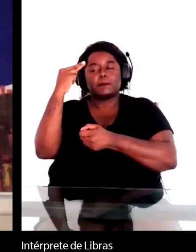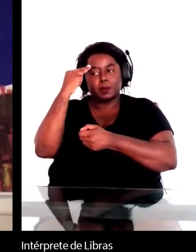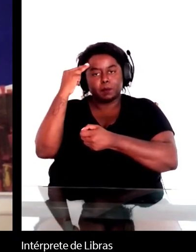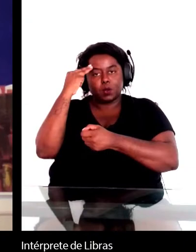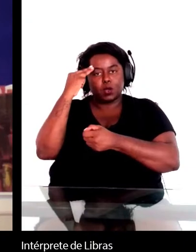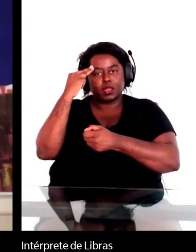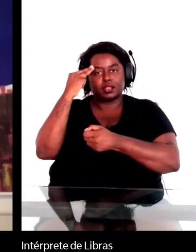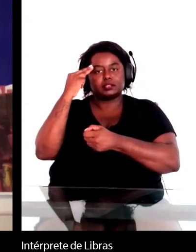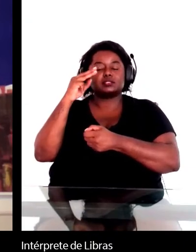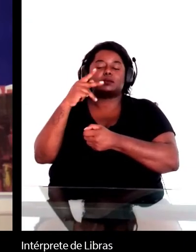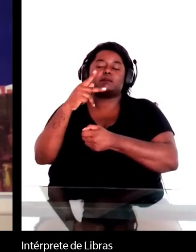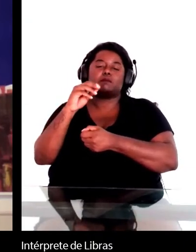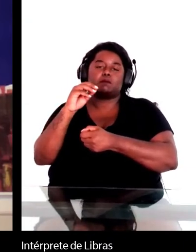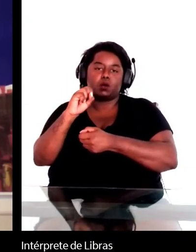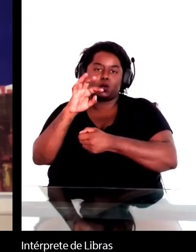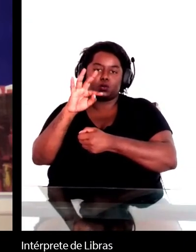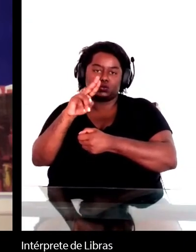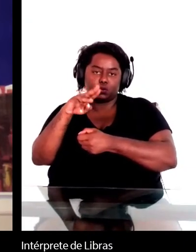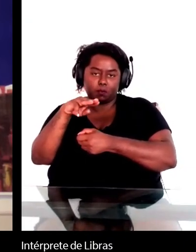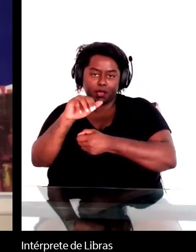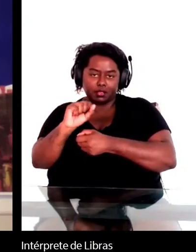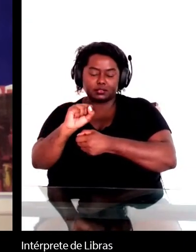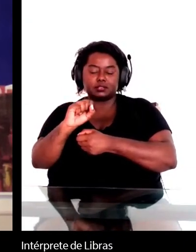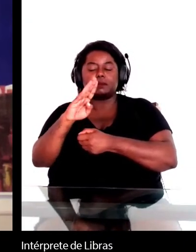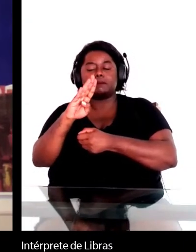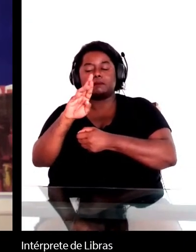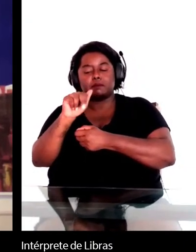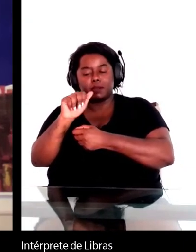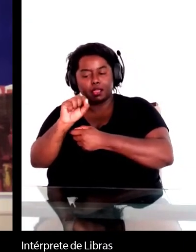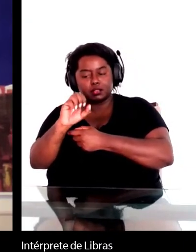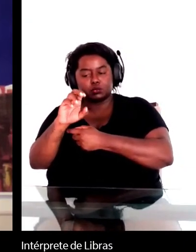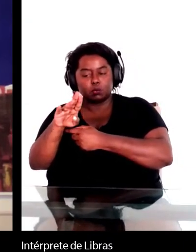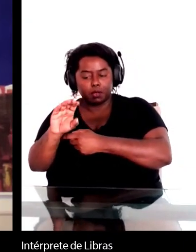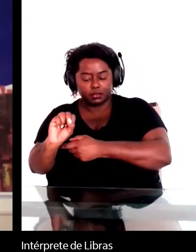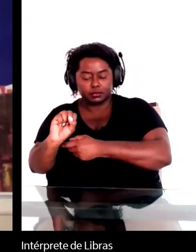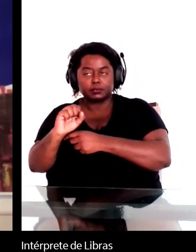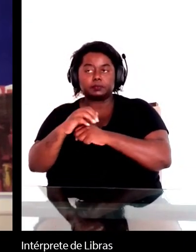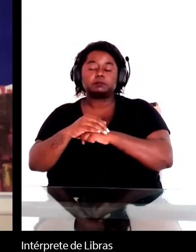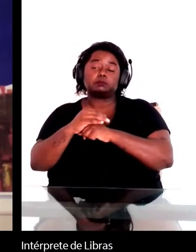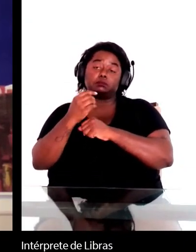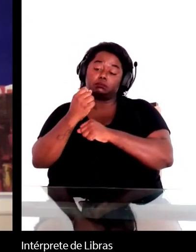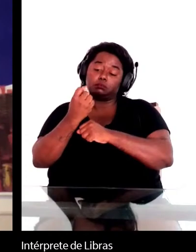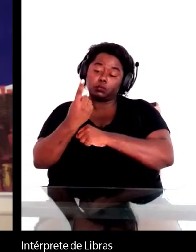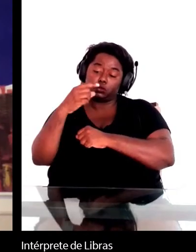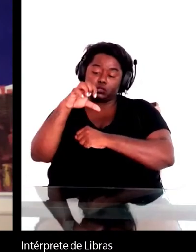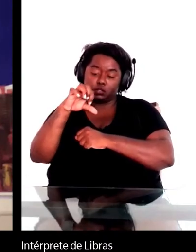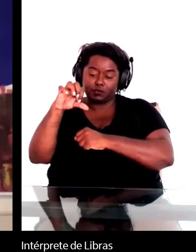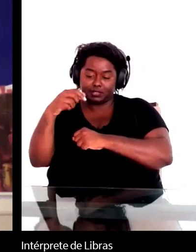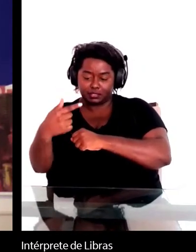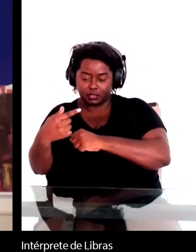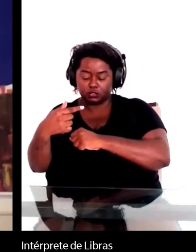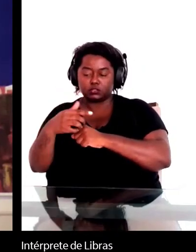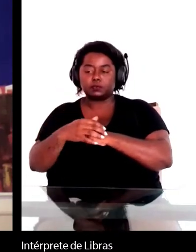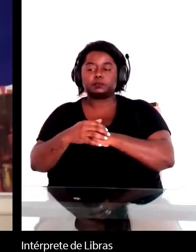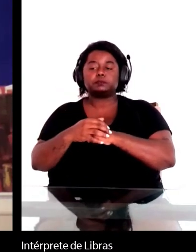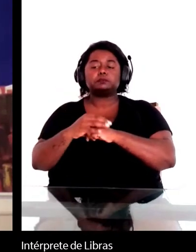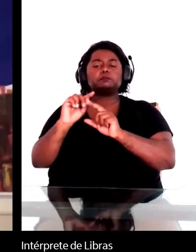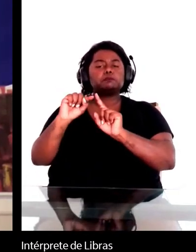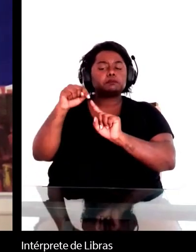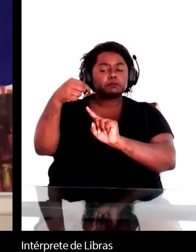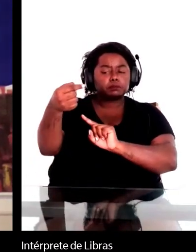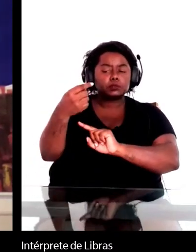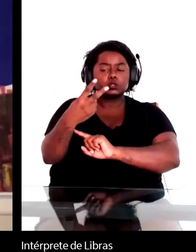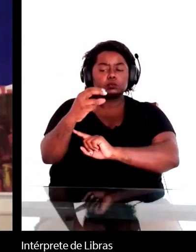de 97. Agora, saíram em 2020 duas